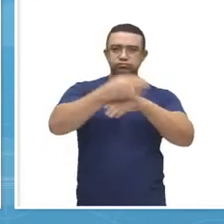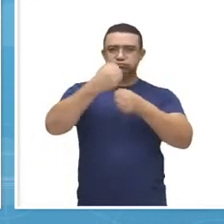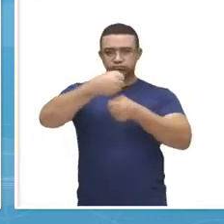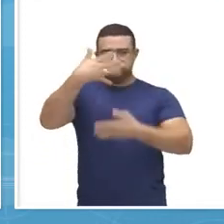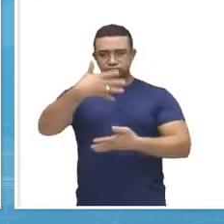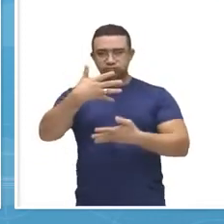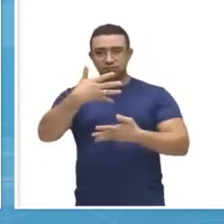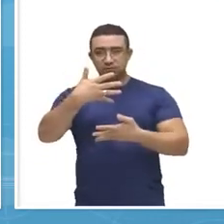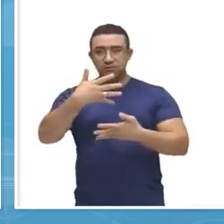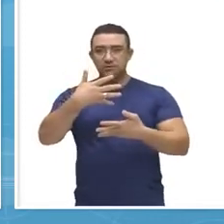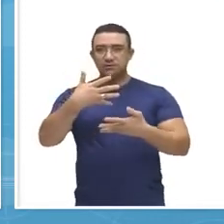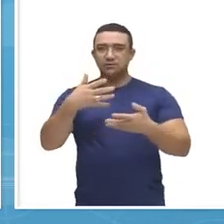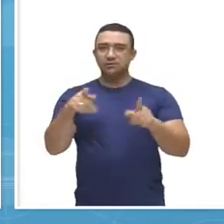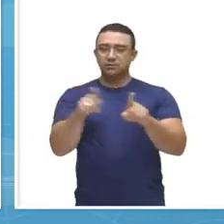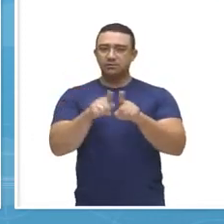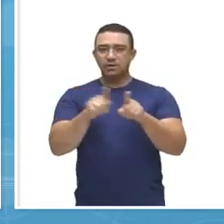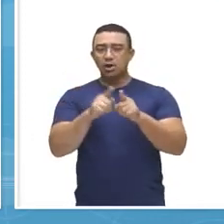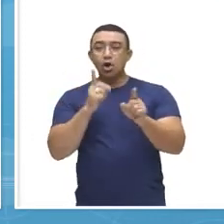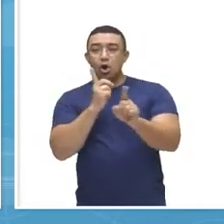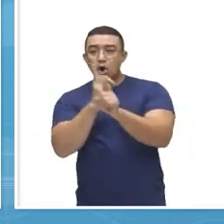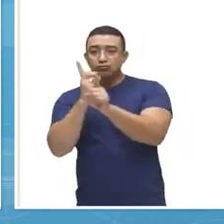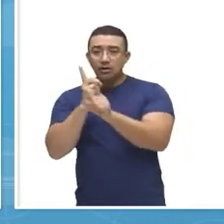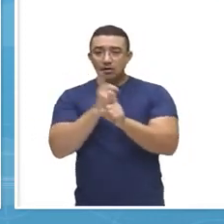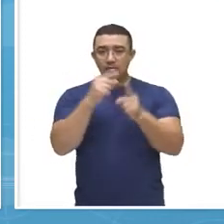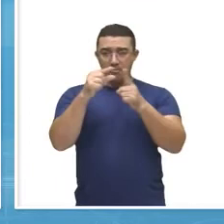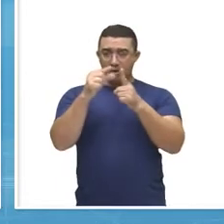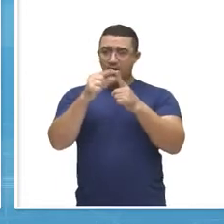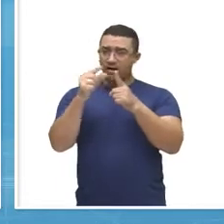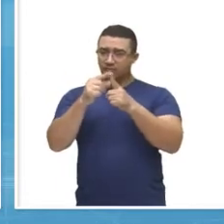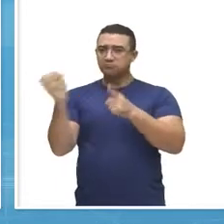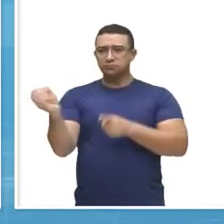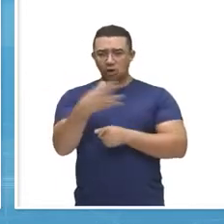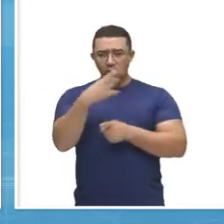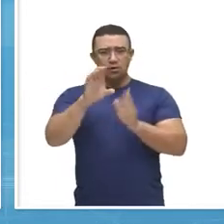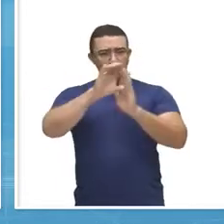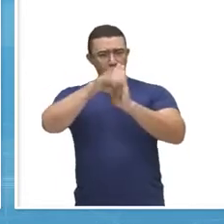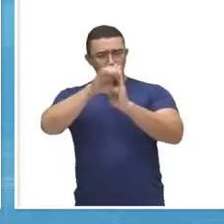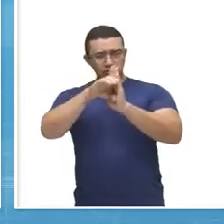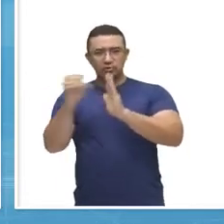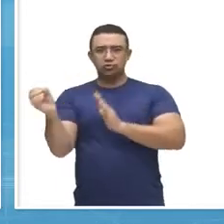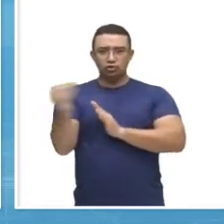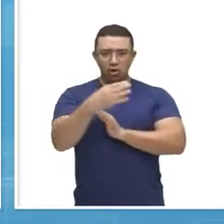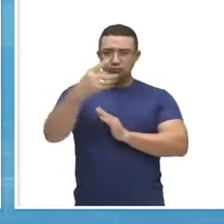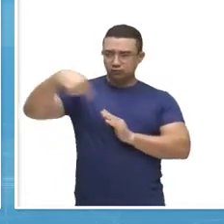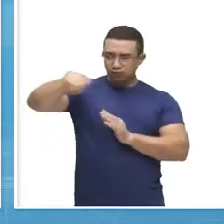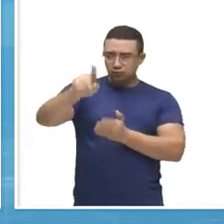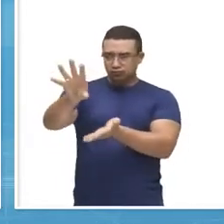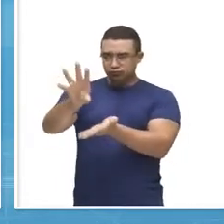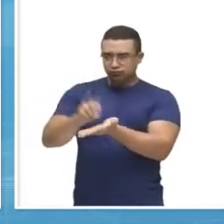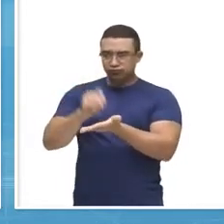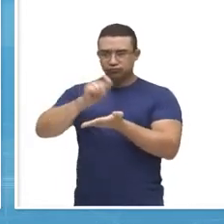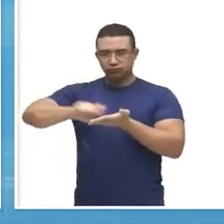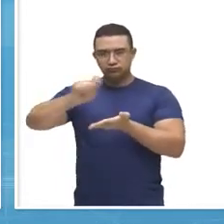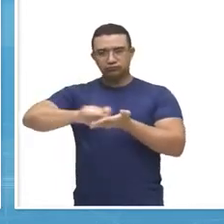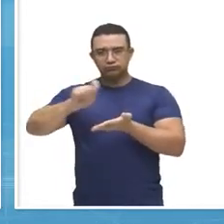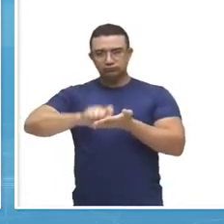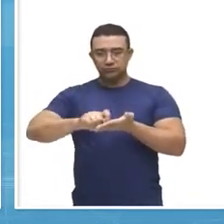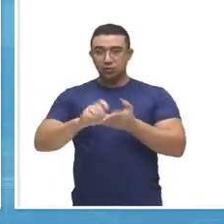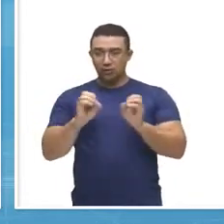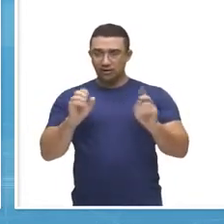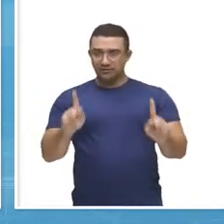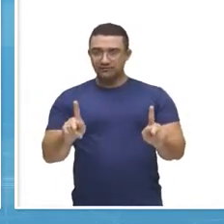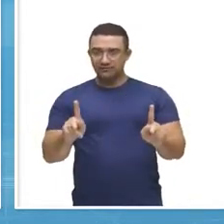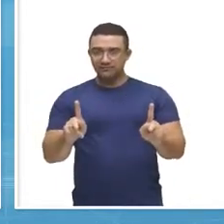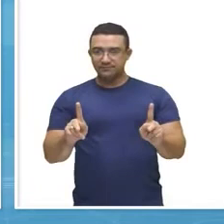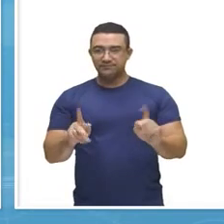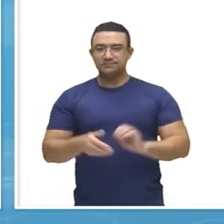vão notando todas aquelas palavrinhas novas, aqueles conceitos novos que vocês estão vendo pela primeira vez, para vocês consultarem depois. Trato feito? Vamos